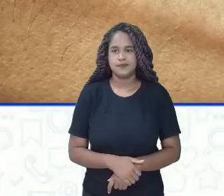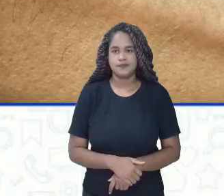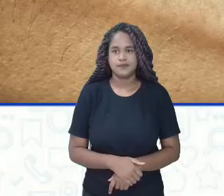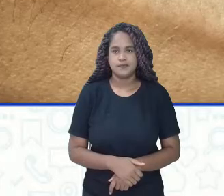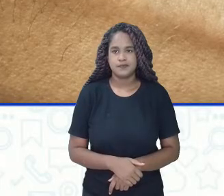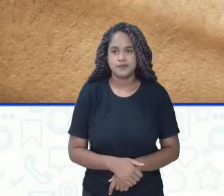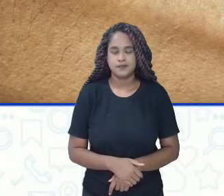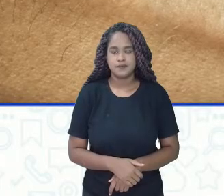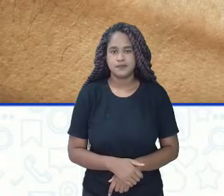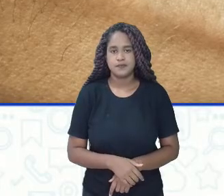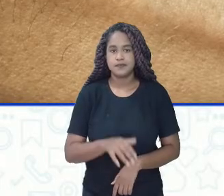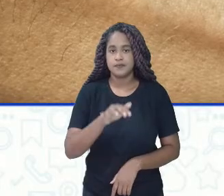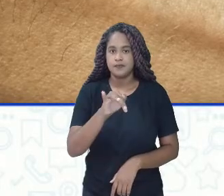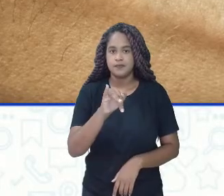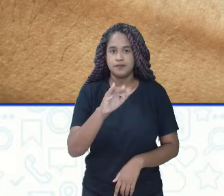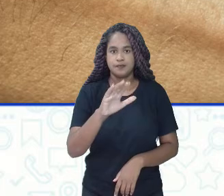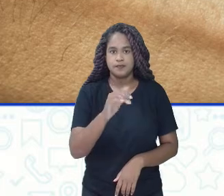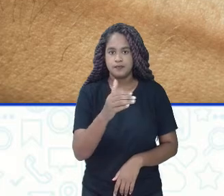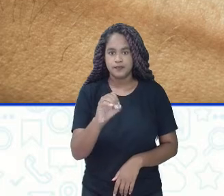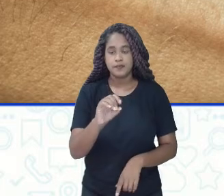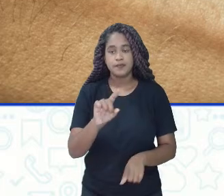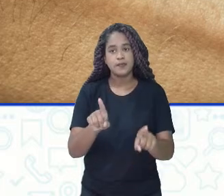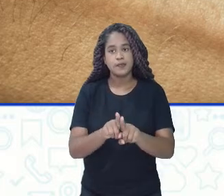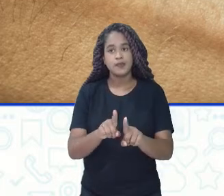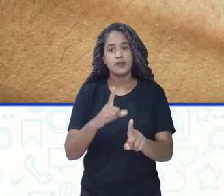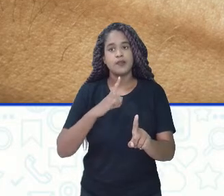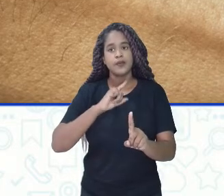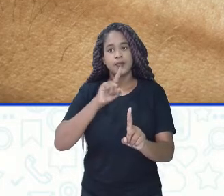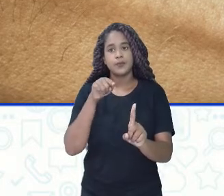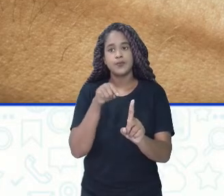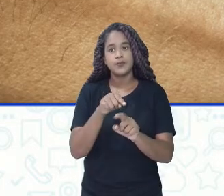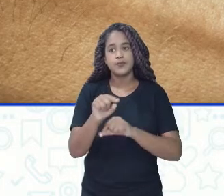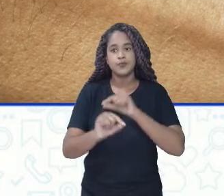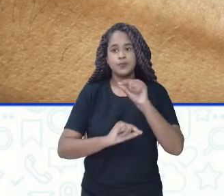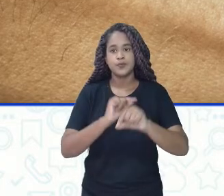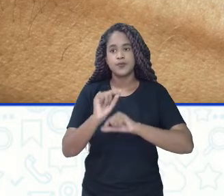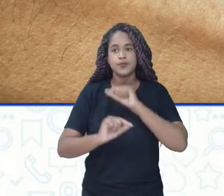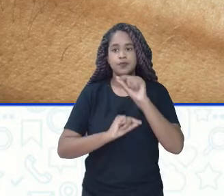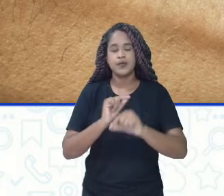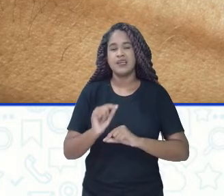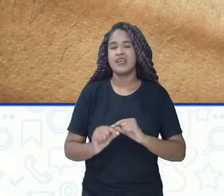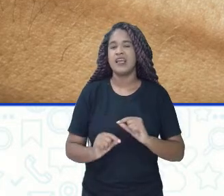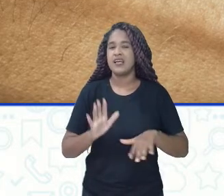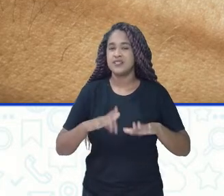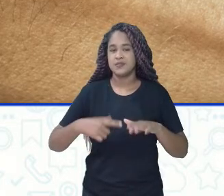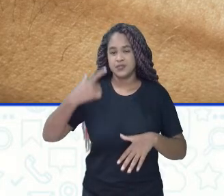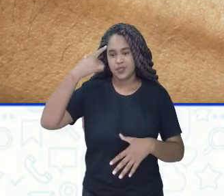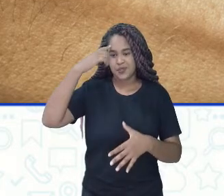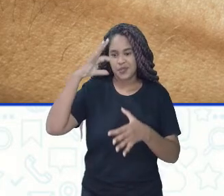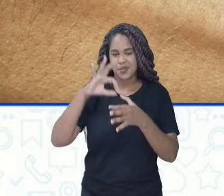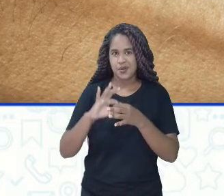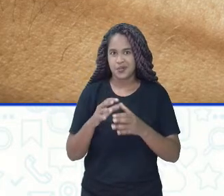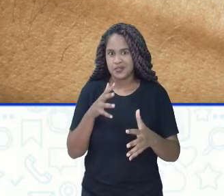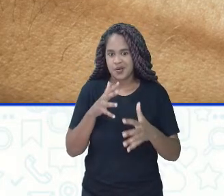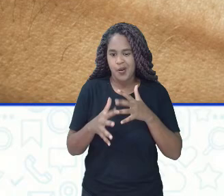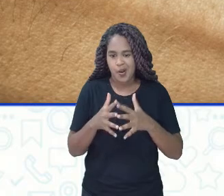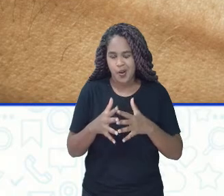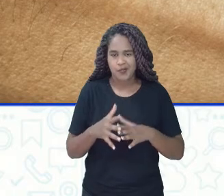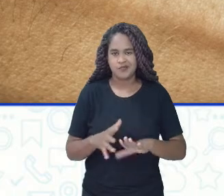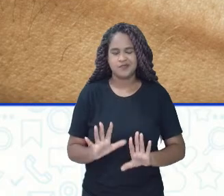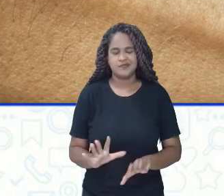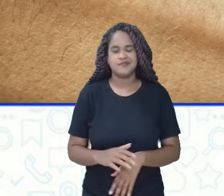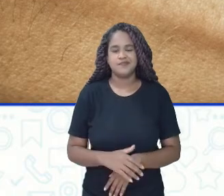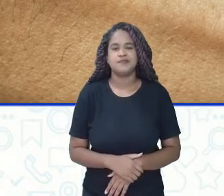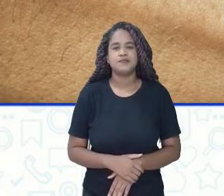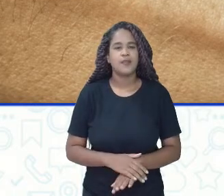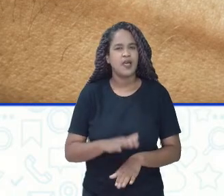A ficção científica também tem esse papel de tornar as fronteiras mais próximas e confundir a lógica dos argumentos, né? Chega um momento ali